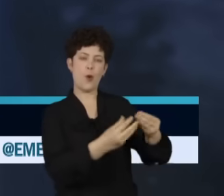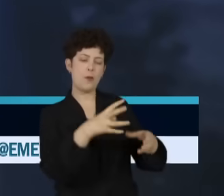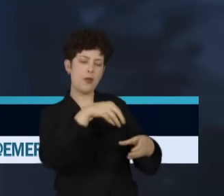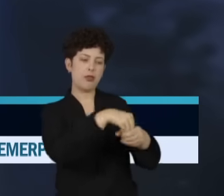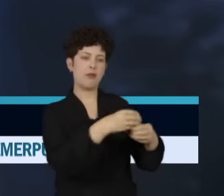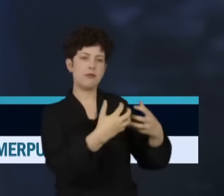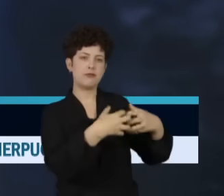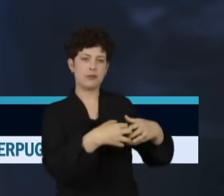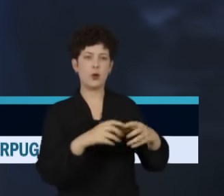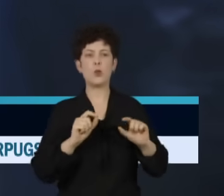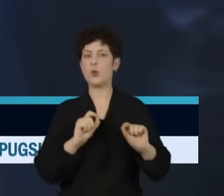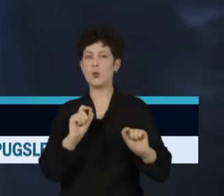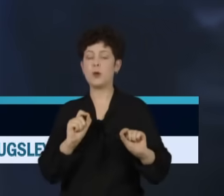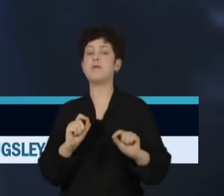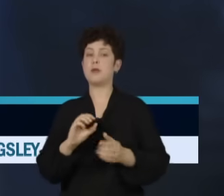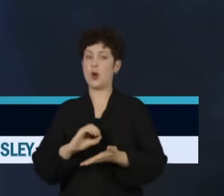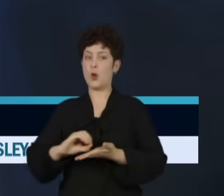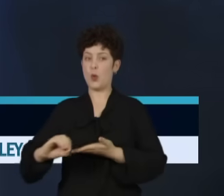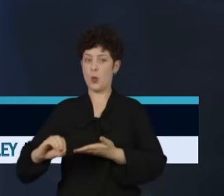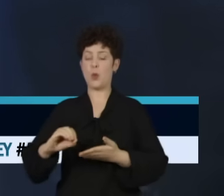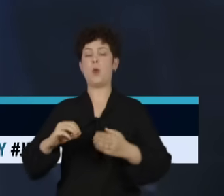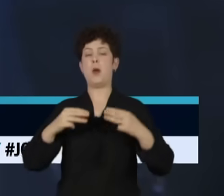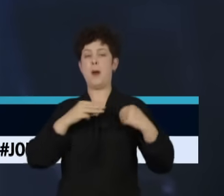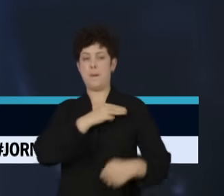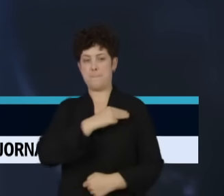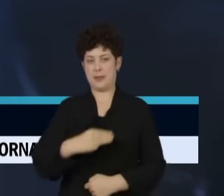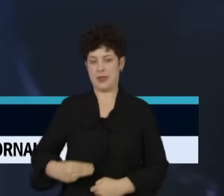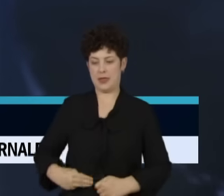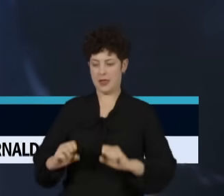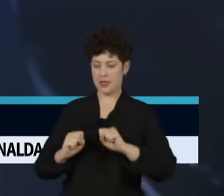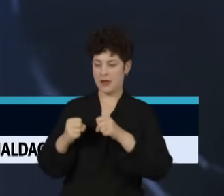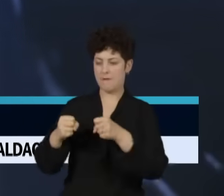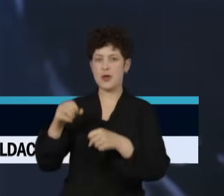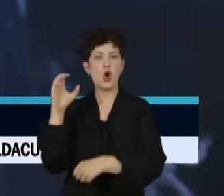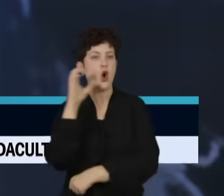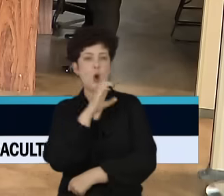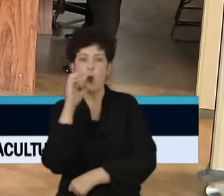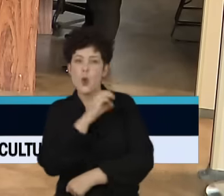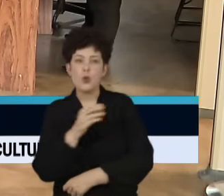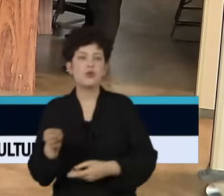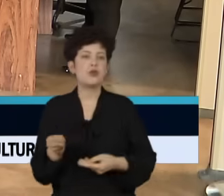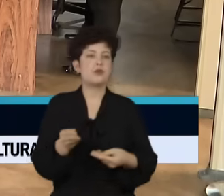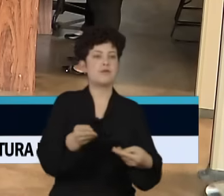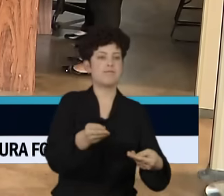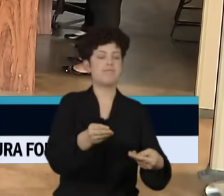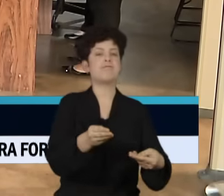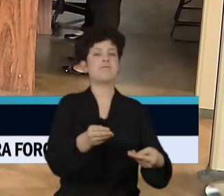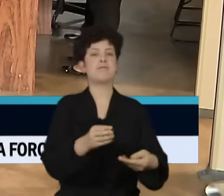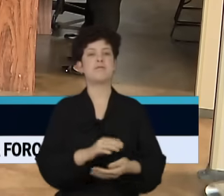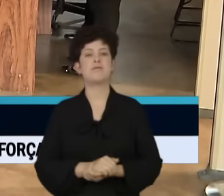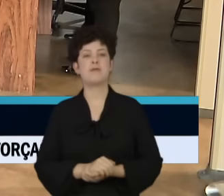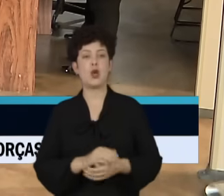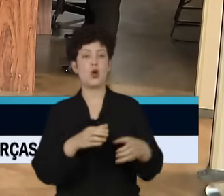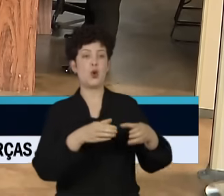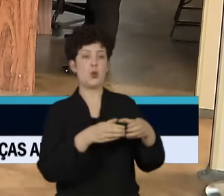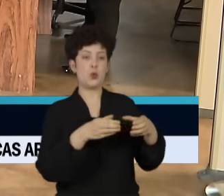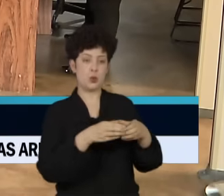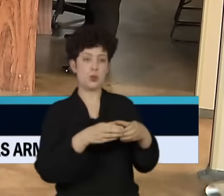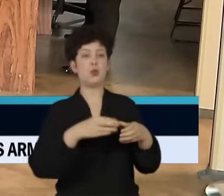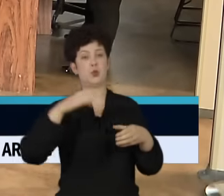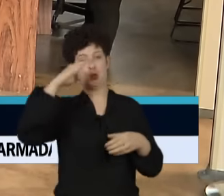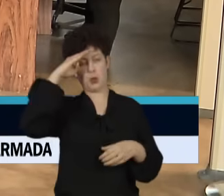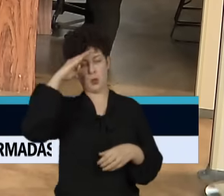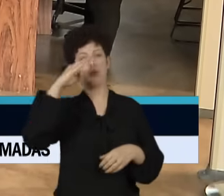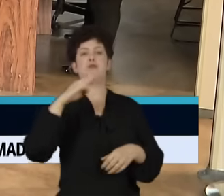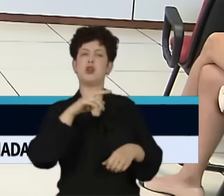um ofício, de um ofício do ministro da defesa em caráter que ele chamou de urgentíssimo. A comitiva de nove militares chegou